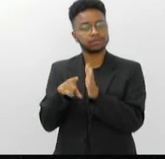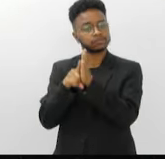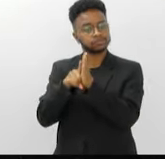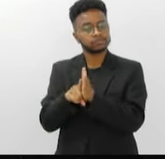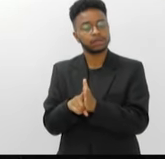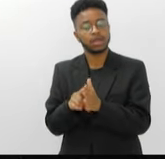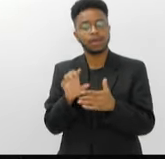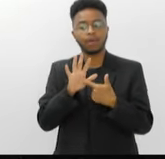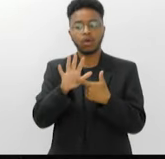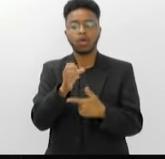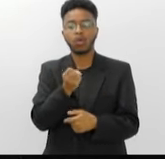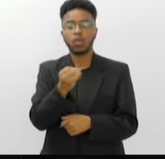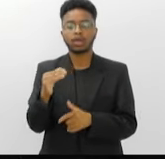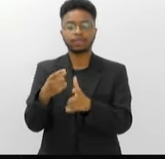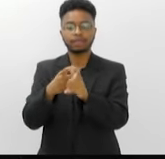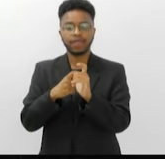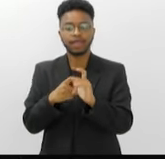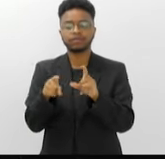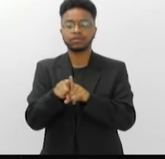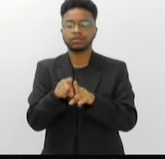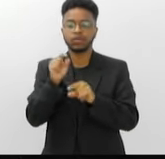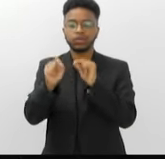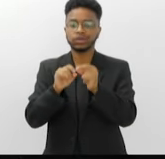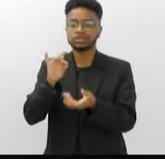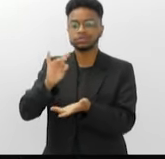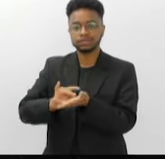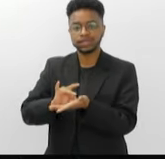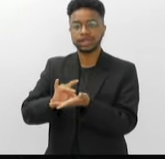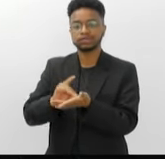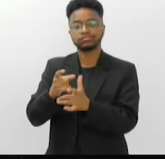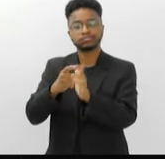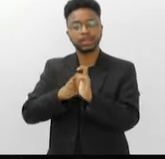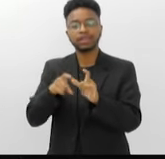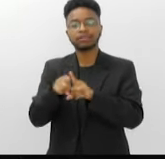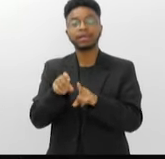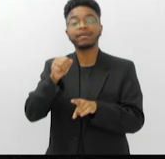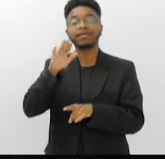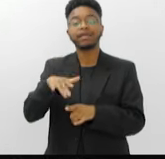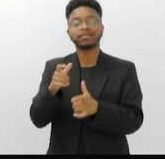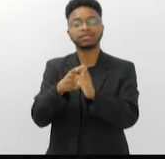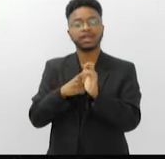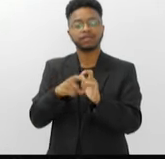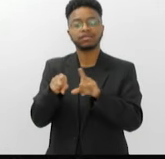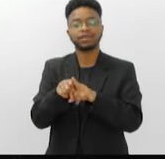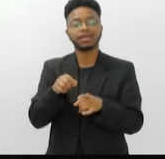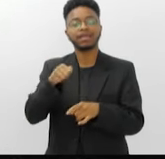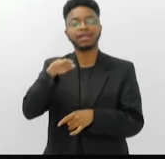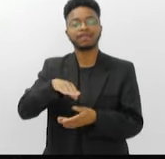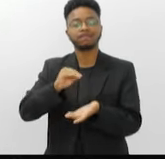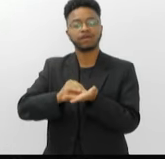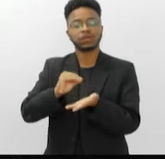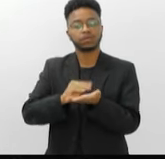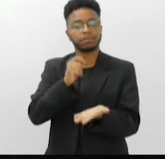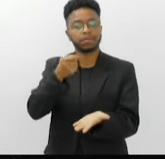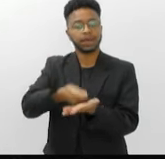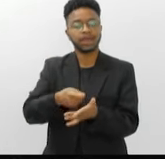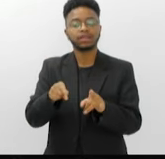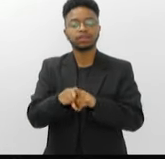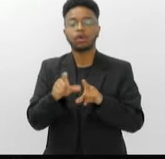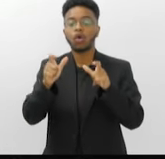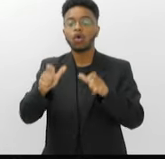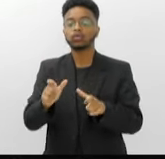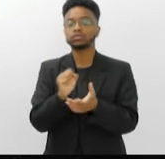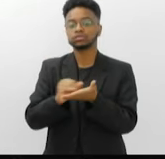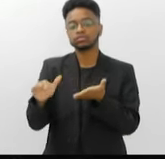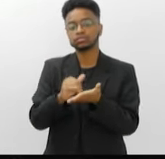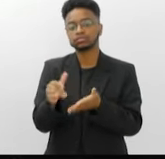se deve e o que realmente se deve e quem deixou de pagar. E para onde foi o dinheiro